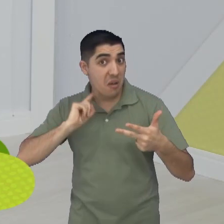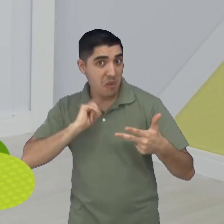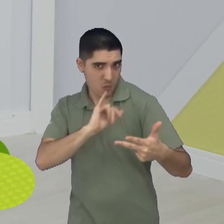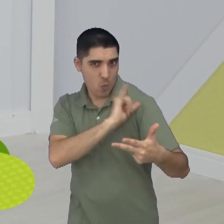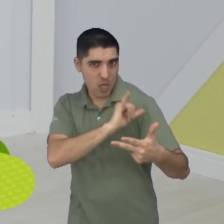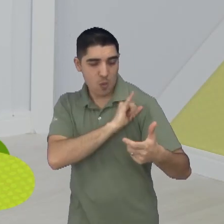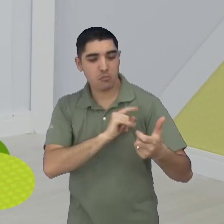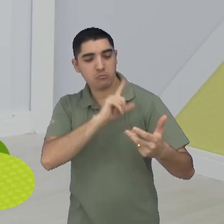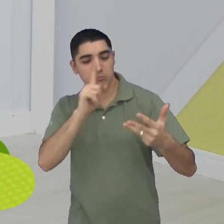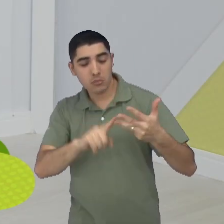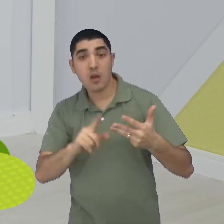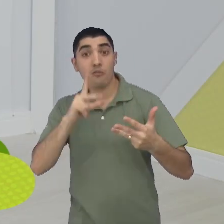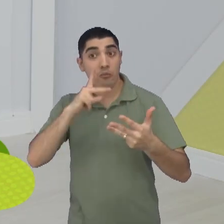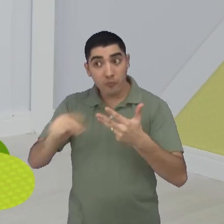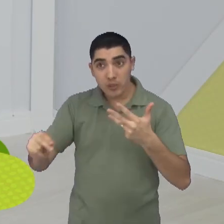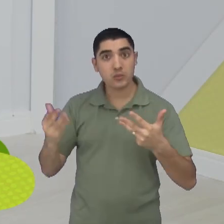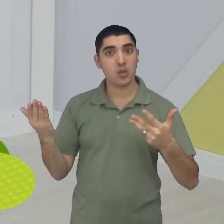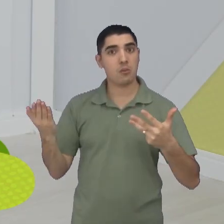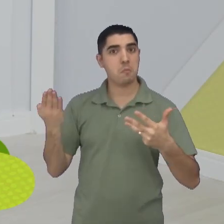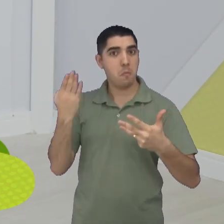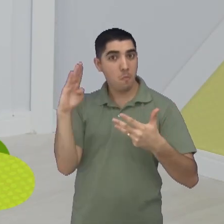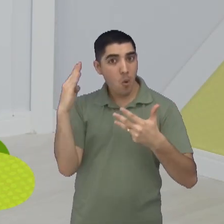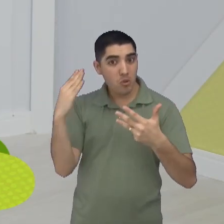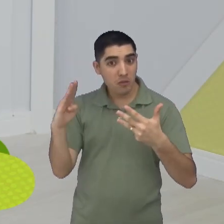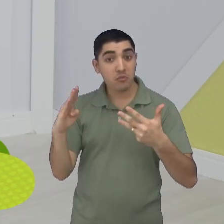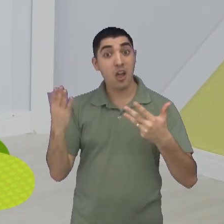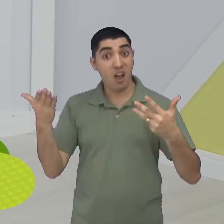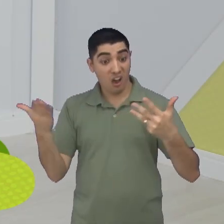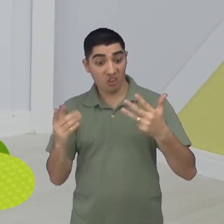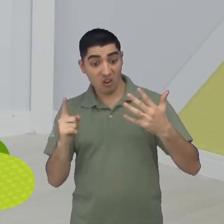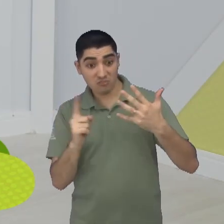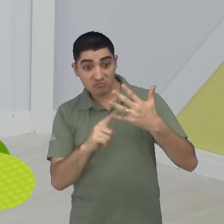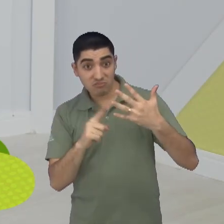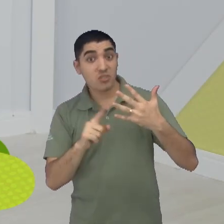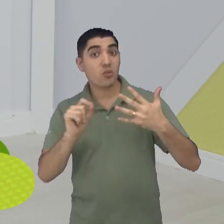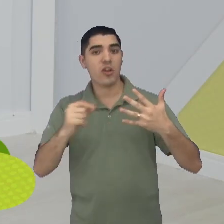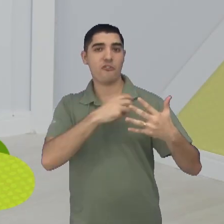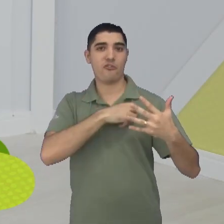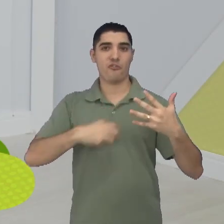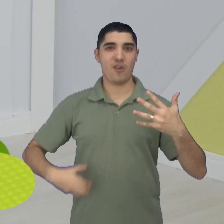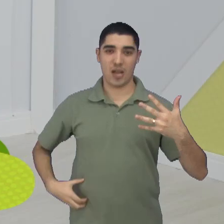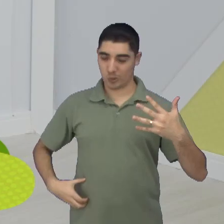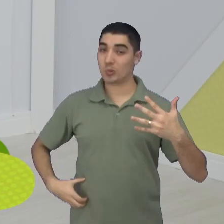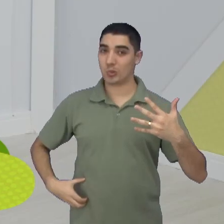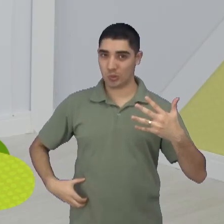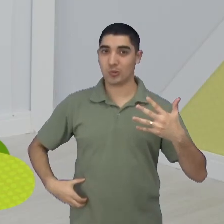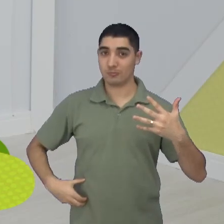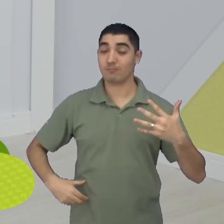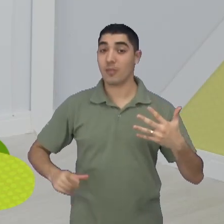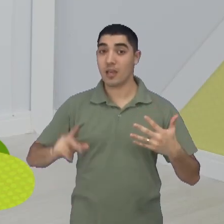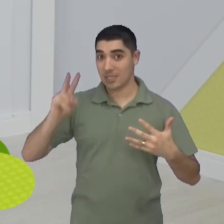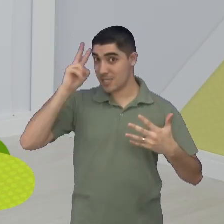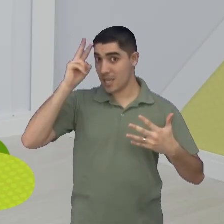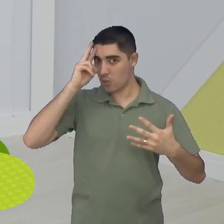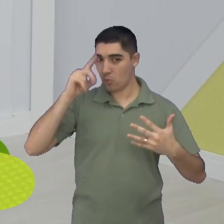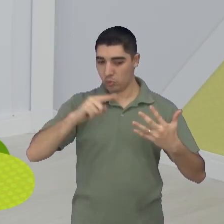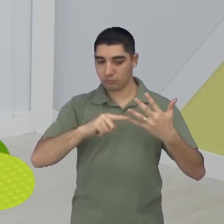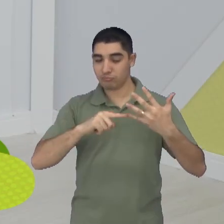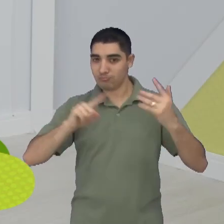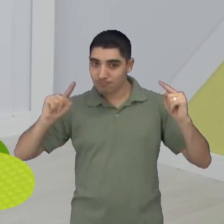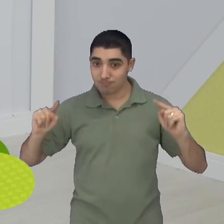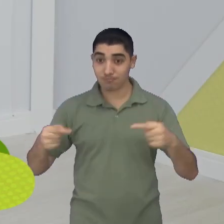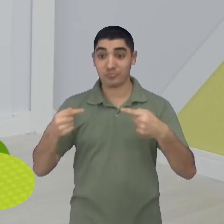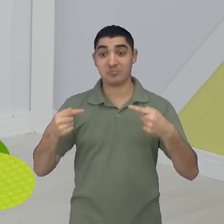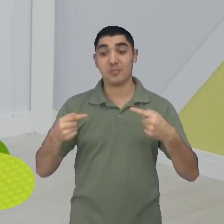64, venceu o Botafogo 9-6 a 7-2, e agora segunda-feira contra o Vasco da Gama vai completar essa trinca